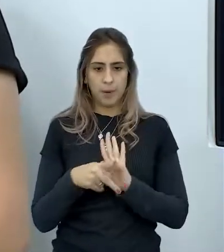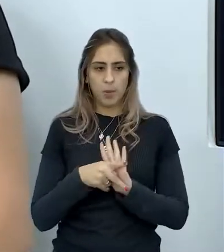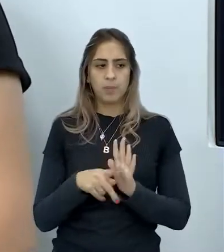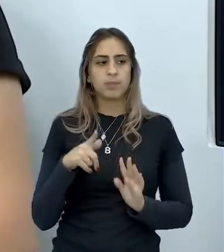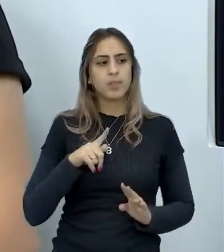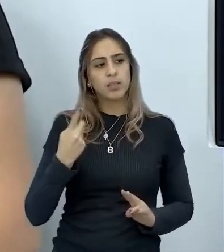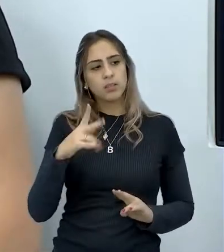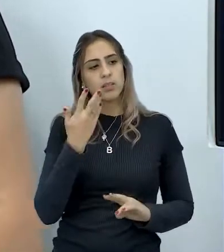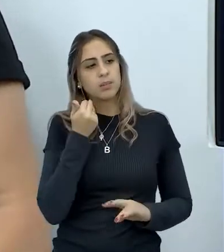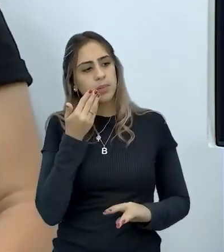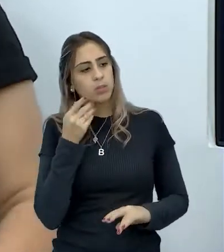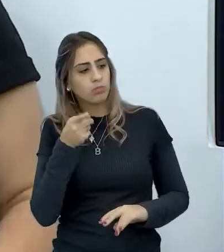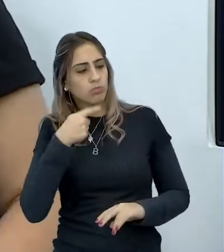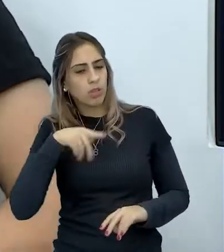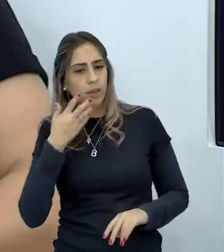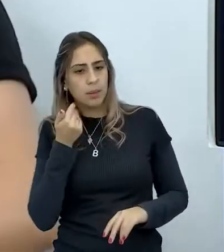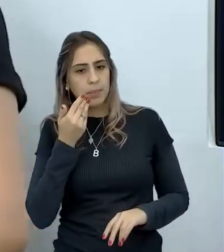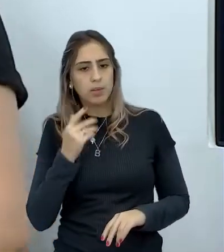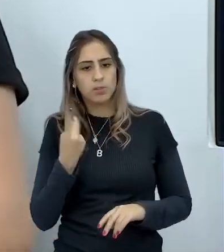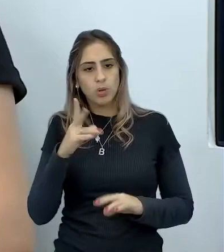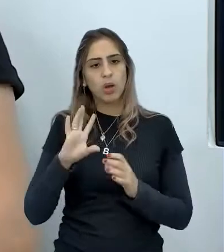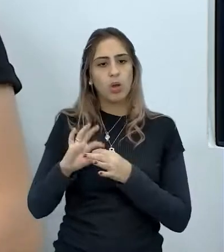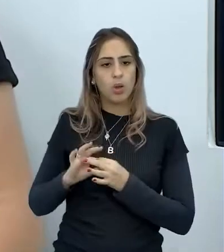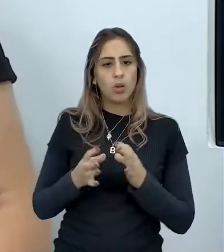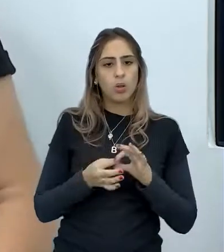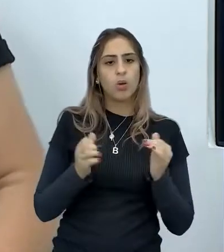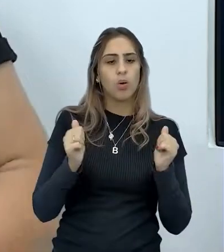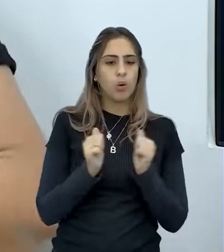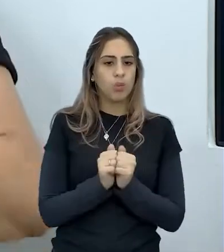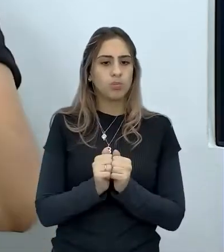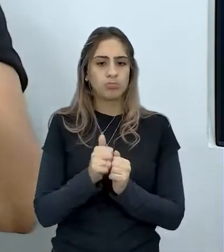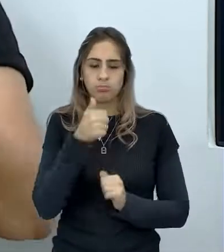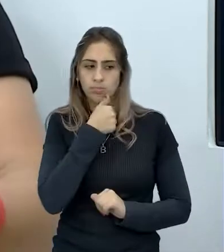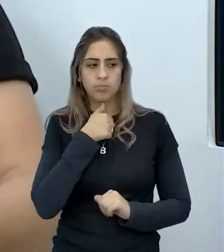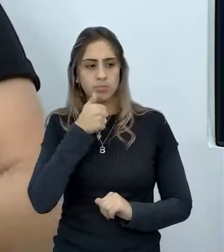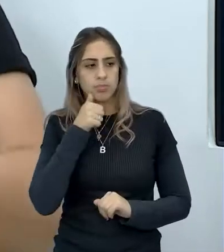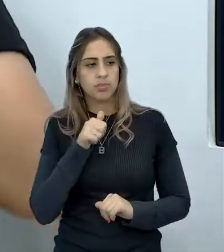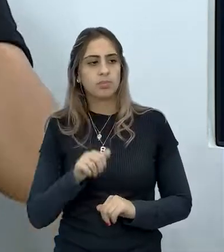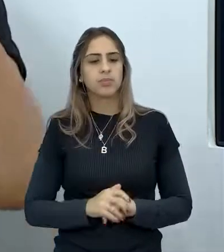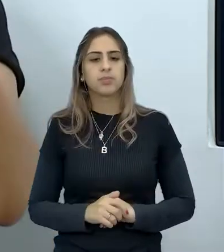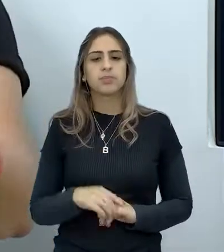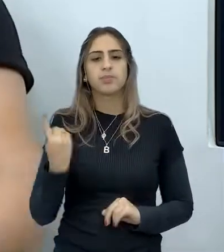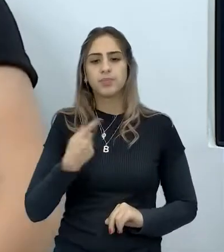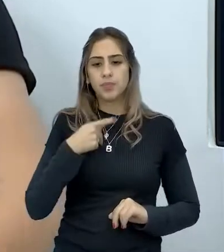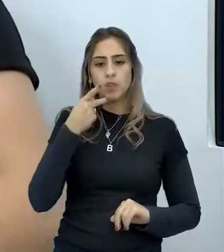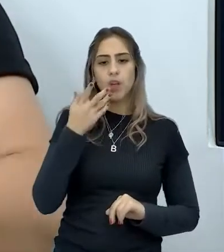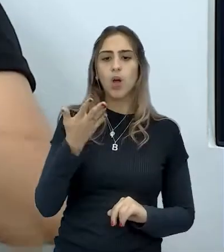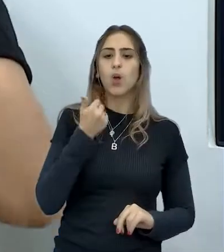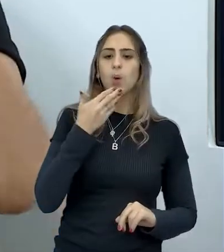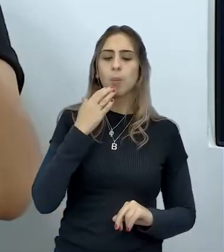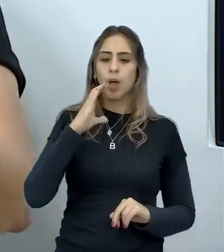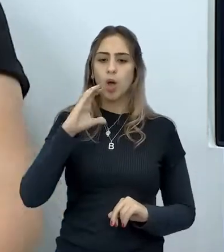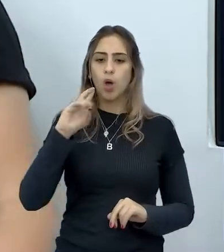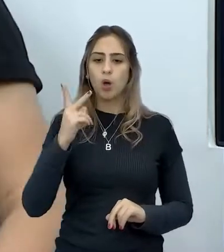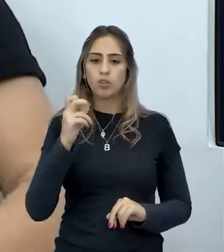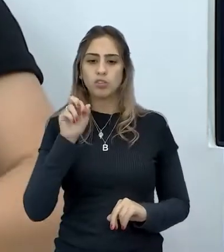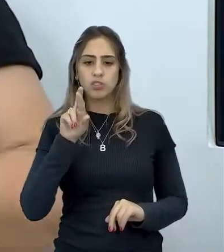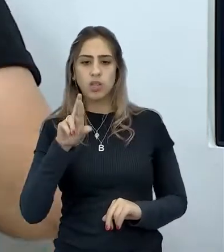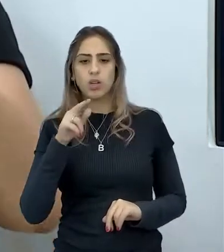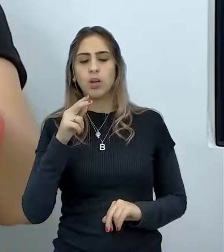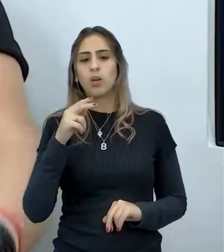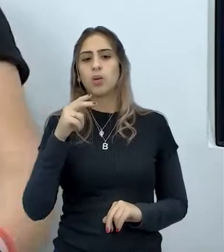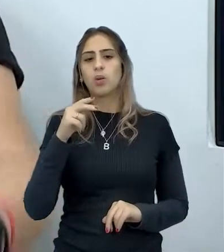na alimentação, nos alimentos, né, a sua conexão com o sagrado. A gente citou o Ramadã, a gente citou a comida kosher, a gente citou a